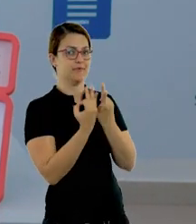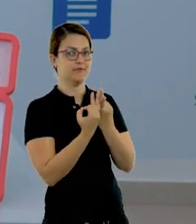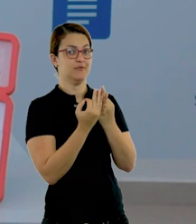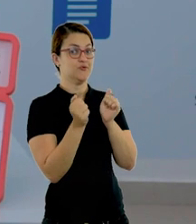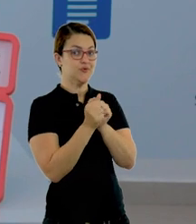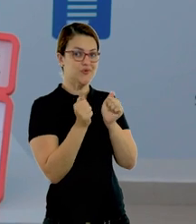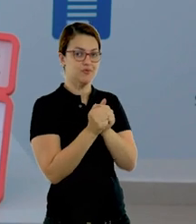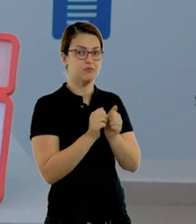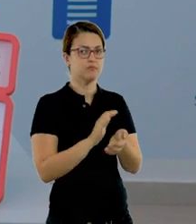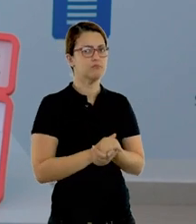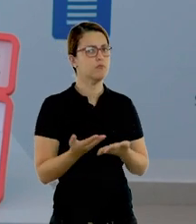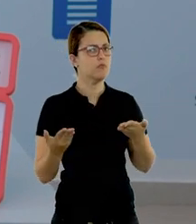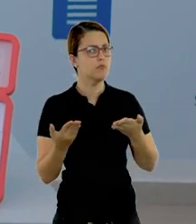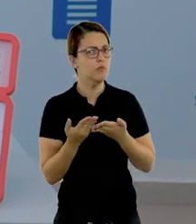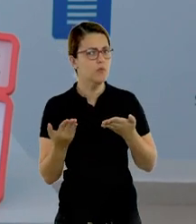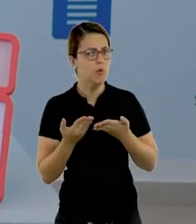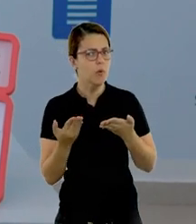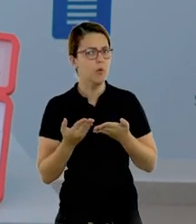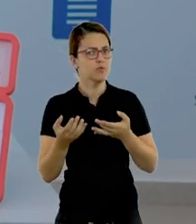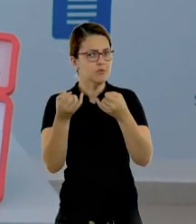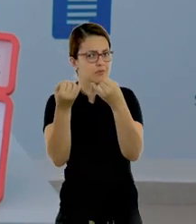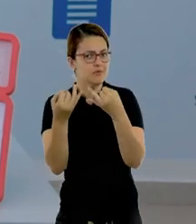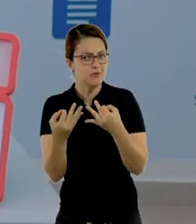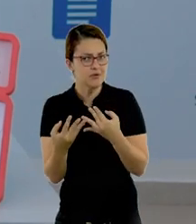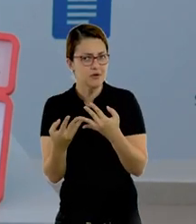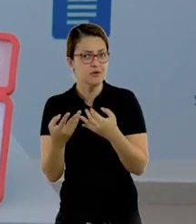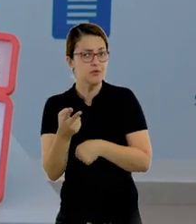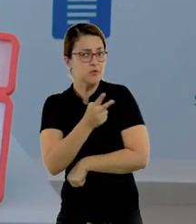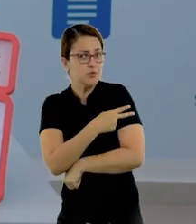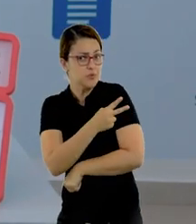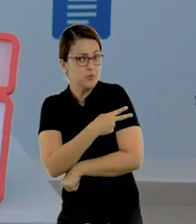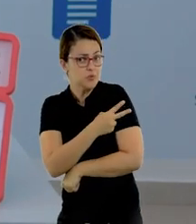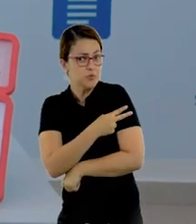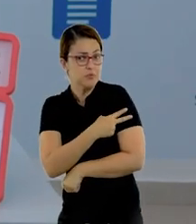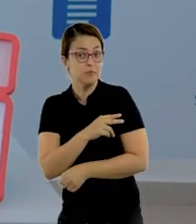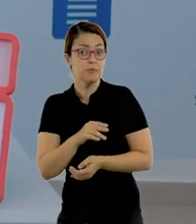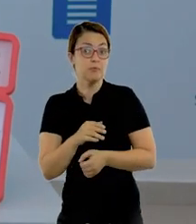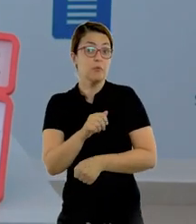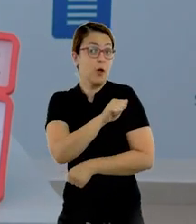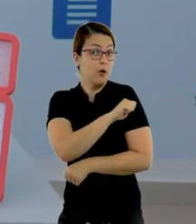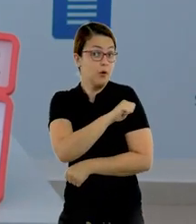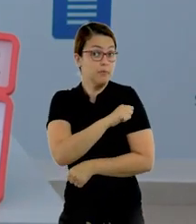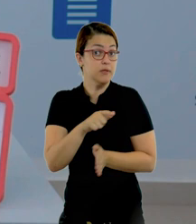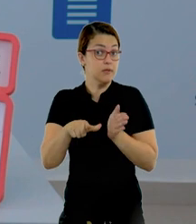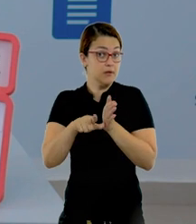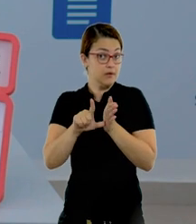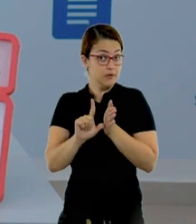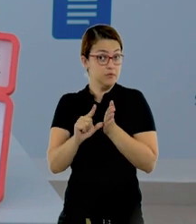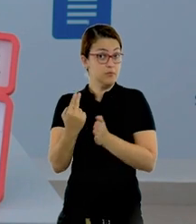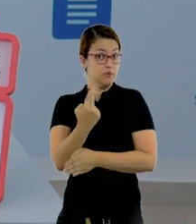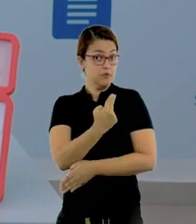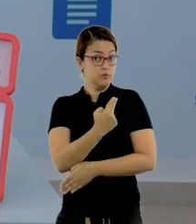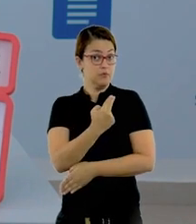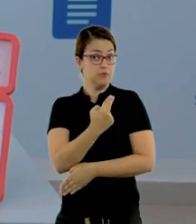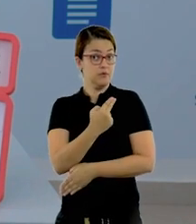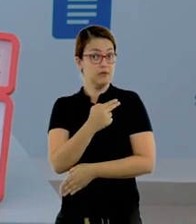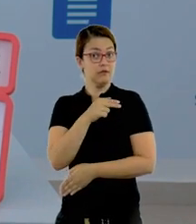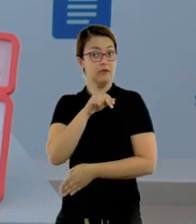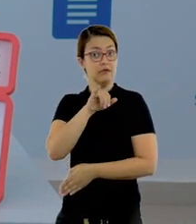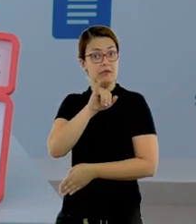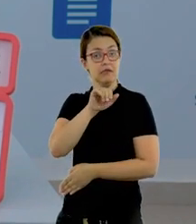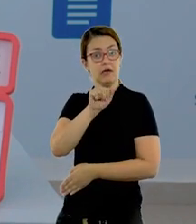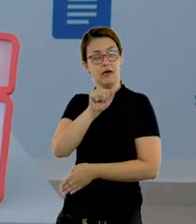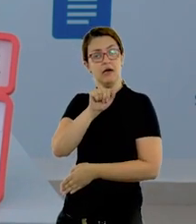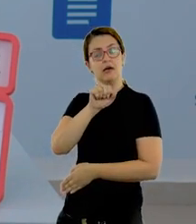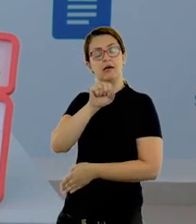aqui para conversar com os alunos do segundo ano do Ensino Fundamental. Mas antes, vou me apresentar. Sou a professora Yaciara e